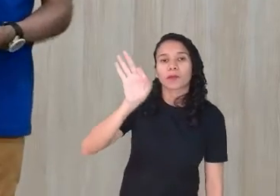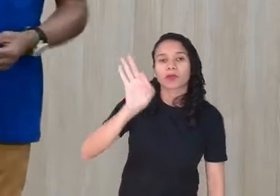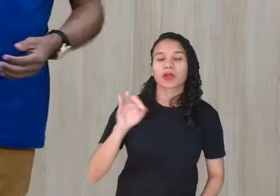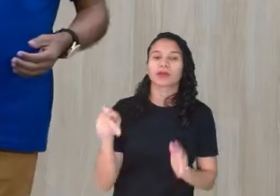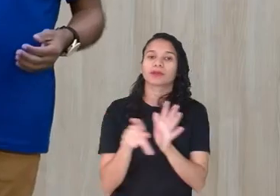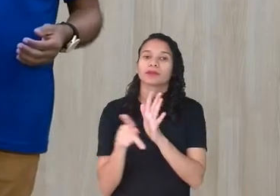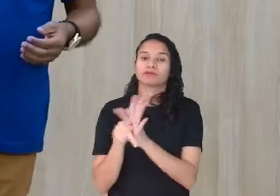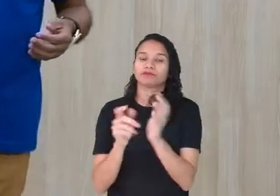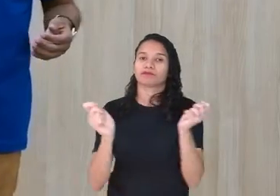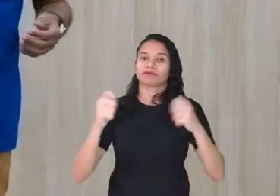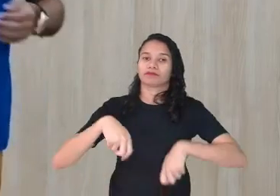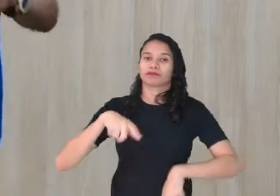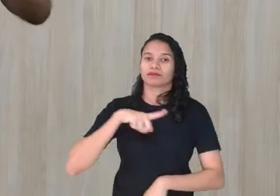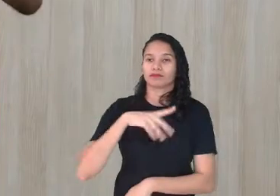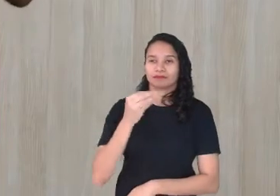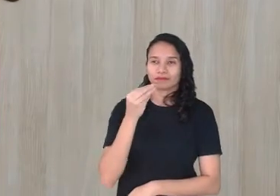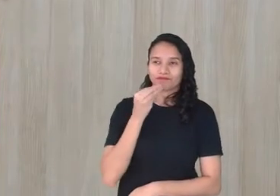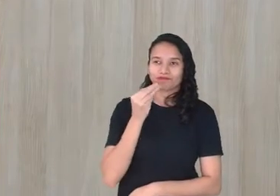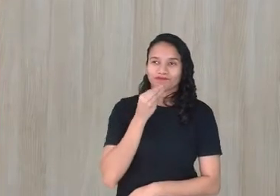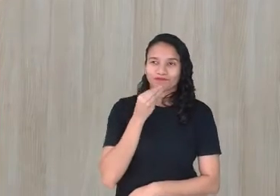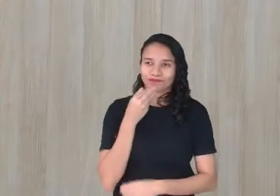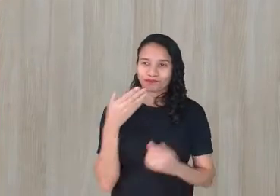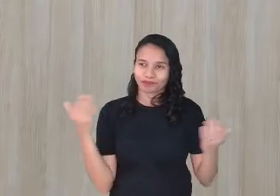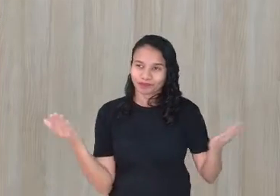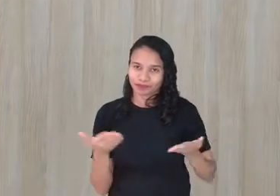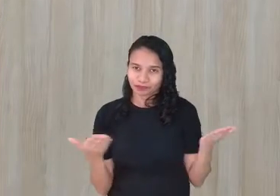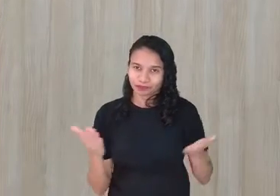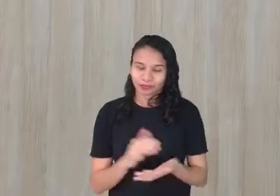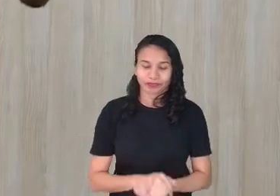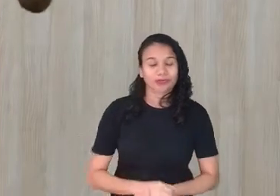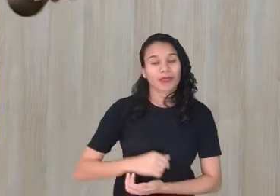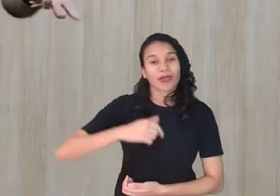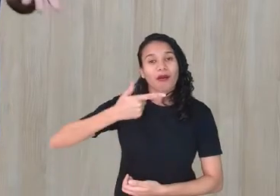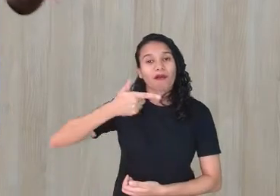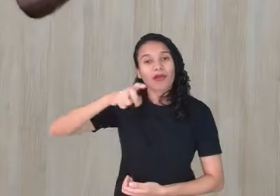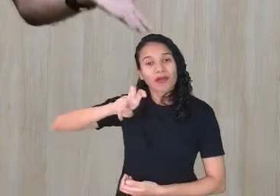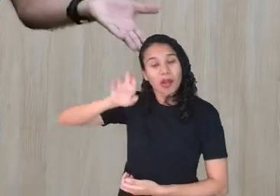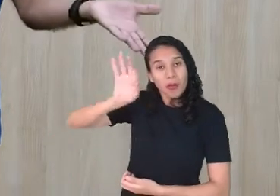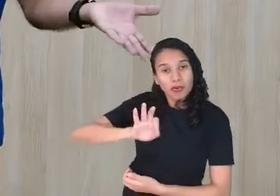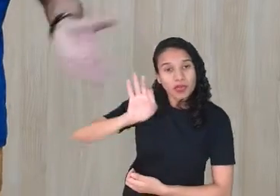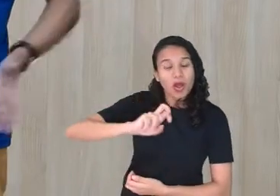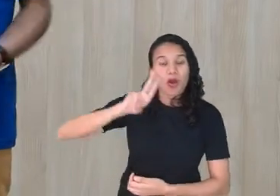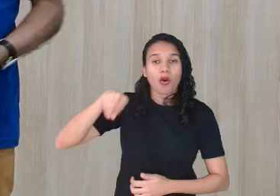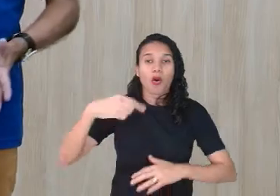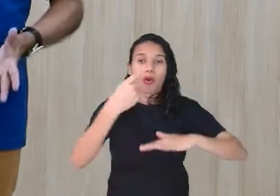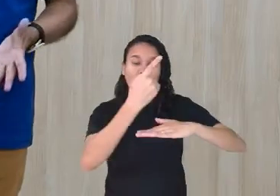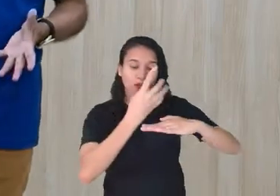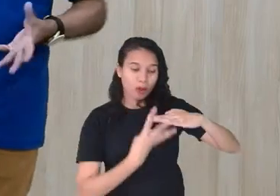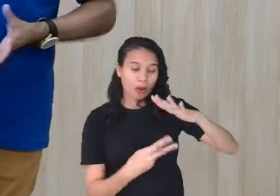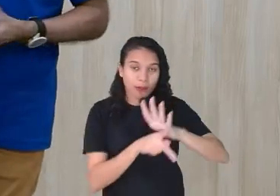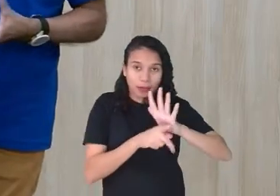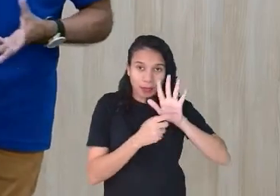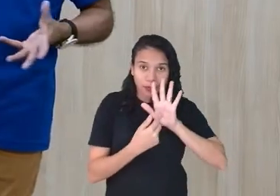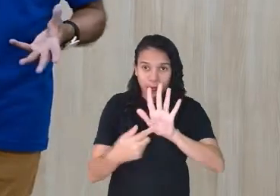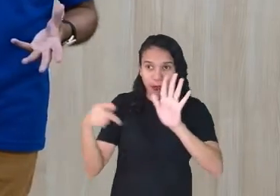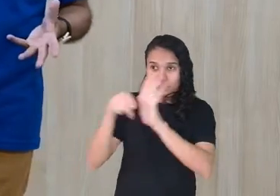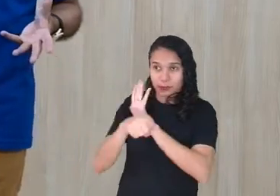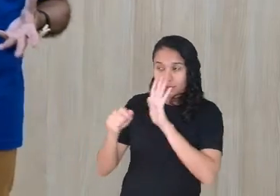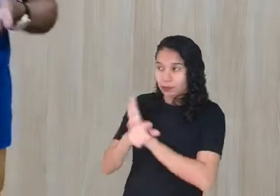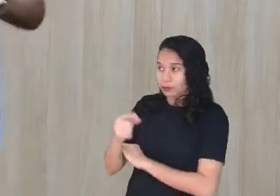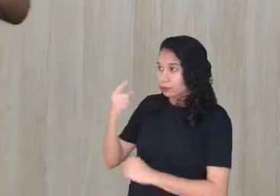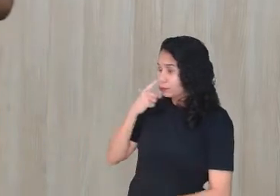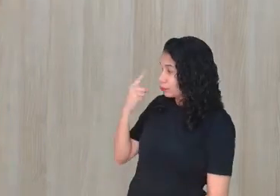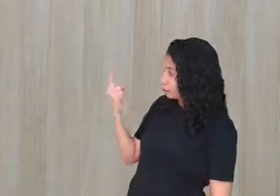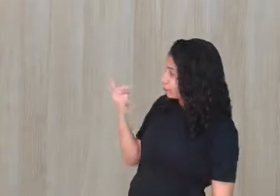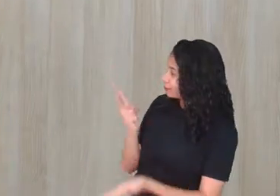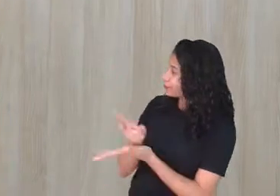das possibilidades. Bom, então eu tenho 25% ou 1/4, como é relacionado aí nas questões, nas alternativas